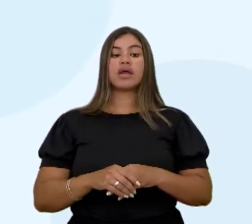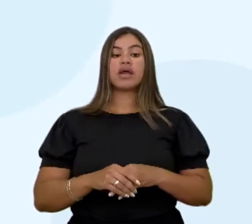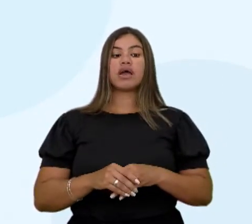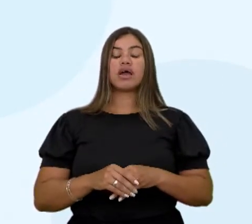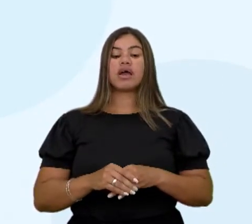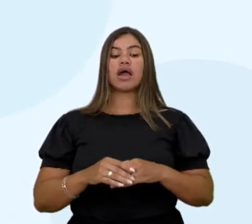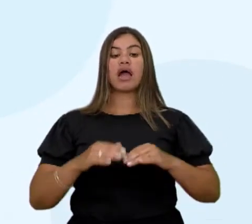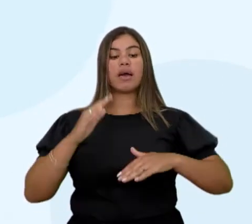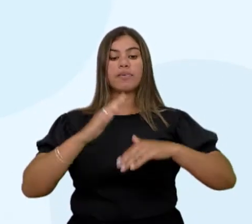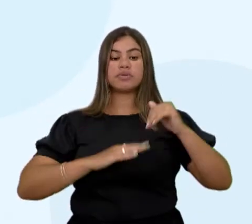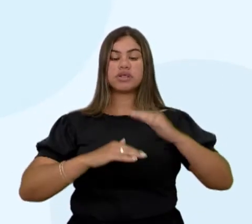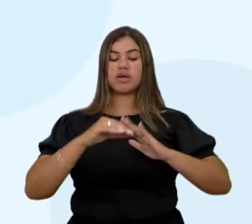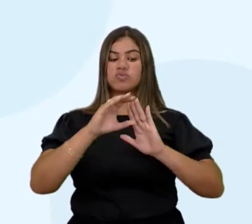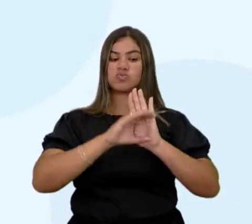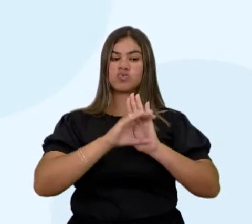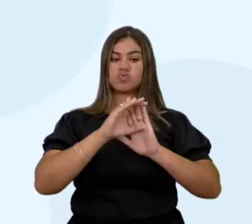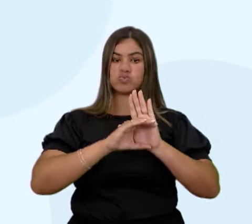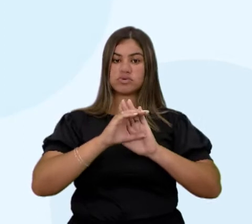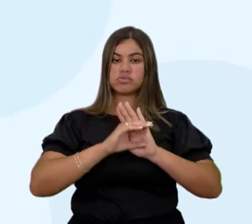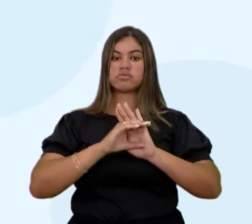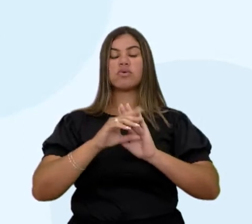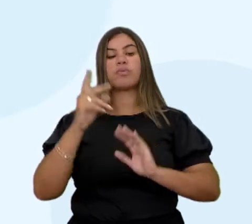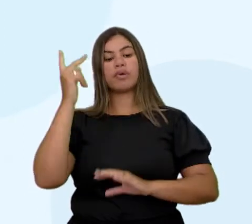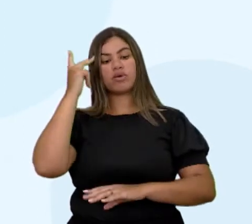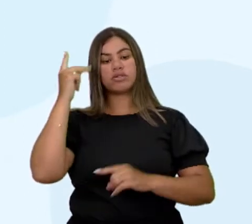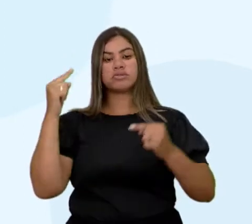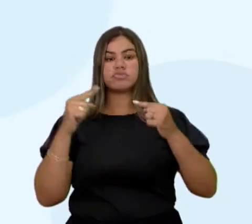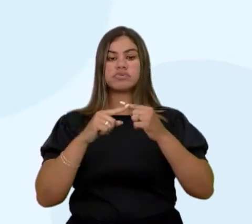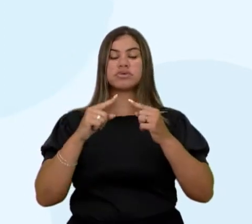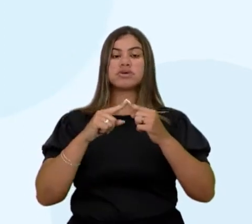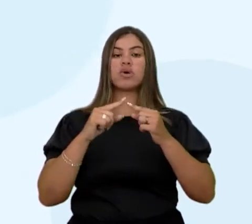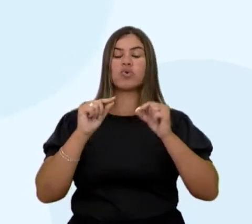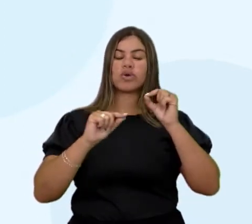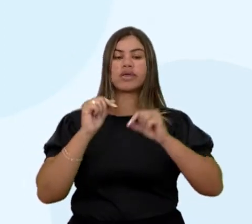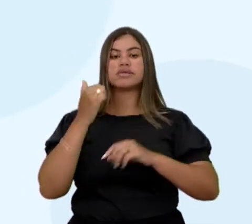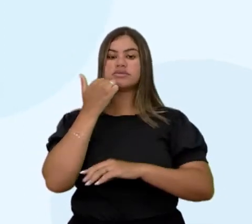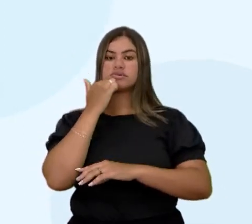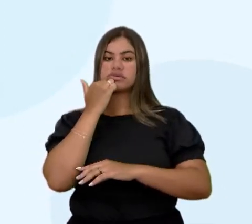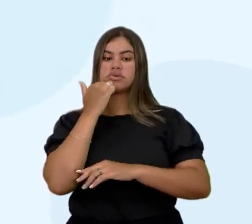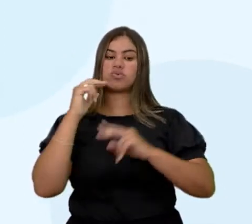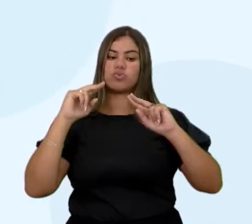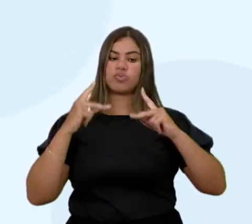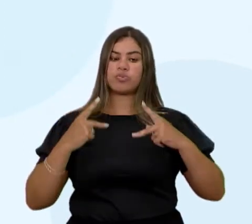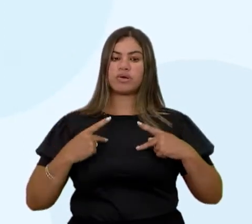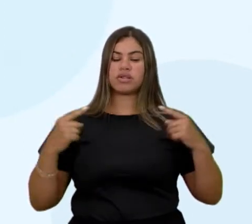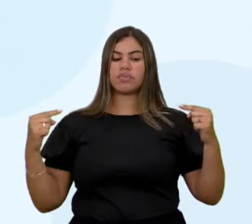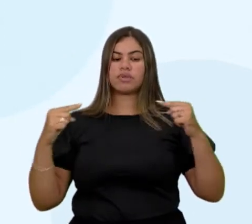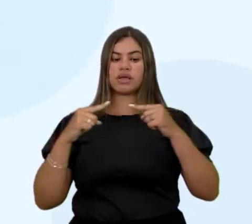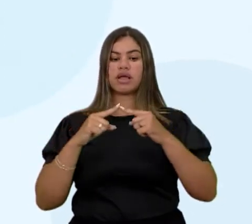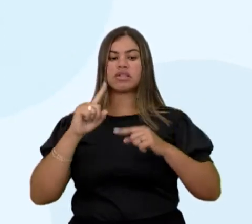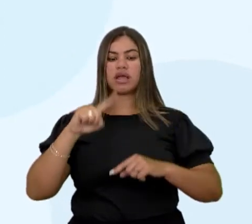também são habilidades das ciências humanas sociais aplicadas. Os números aí são 103,